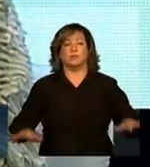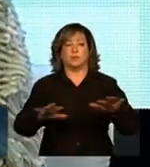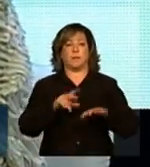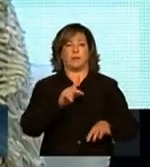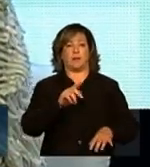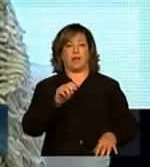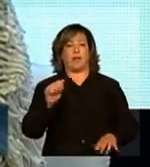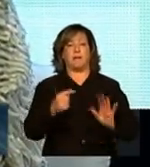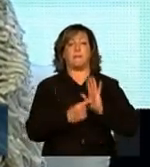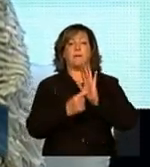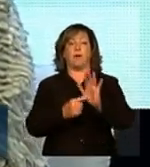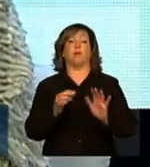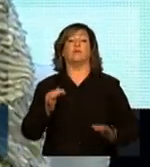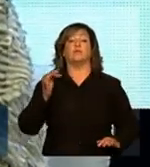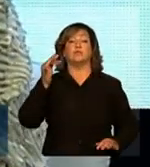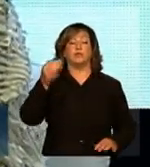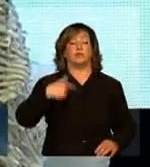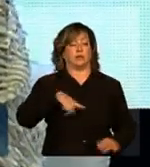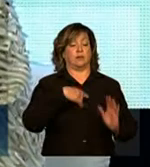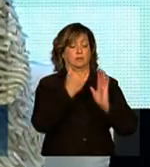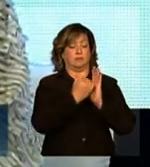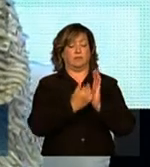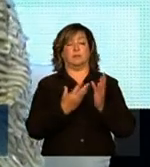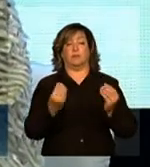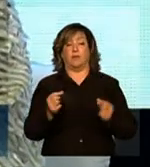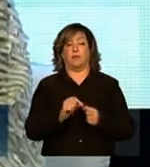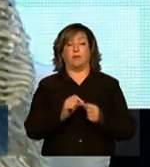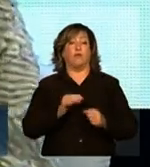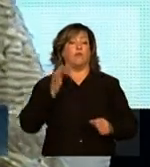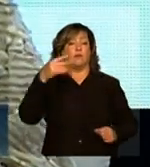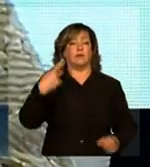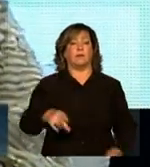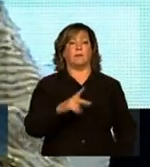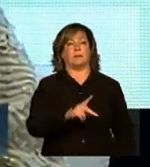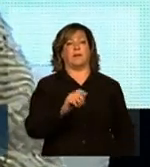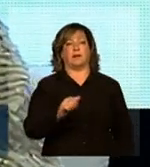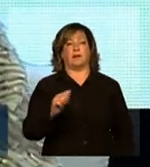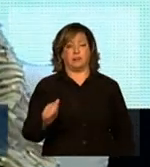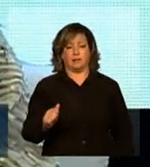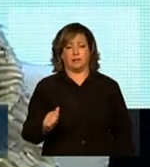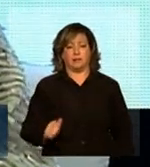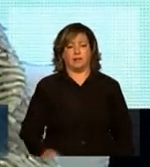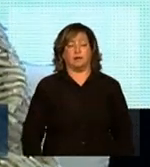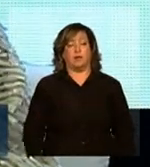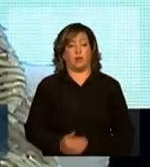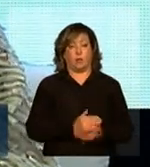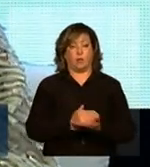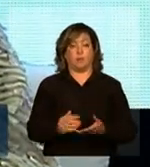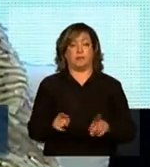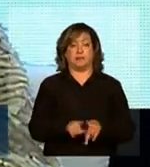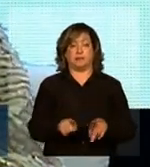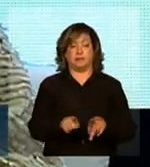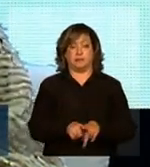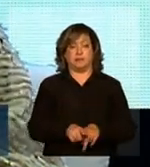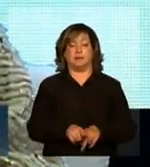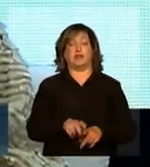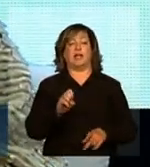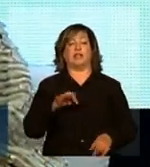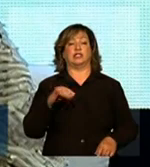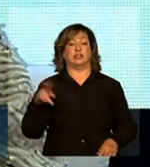para o futuro. Então, nós temos uma agenda de construção do futuro do PAA, né, a partir também da posse do